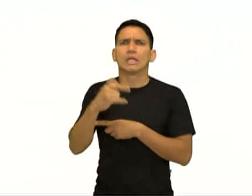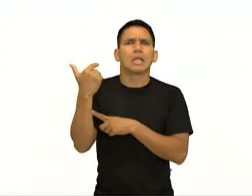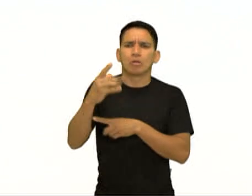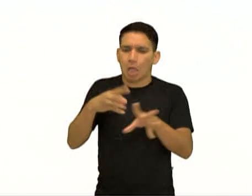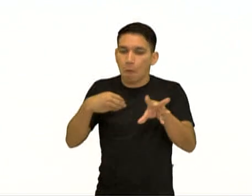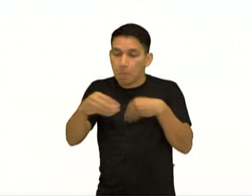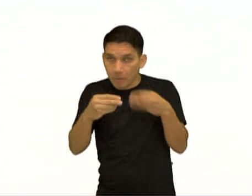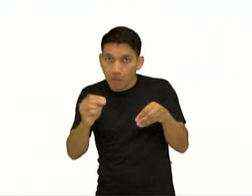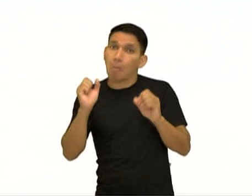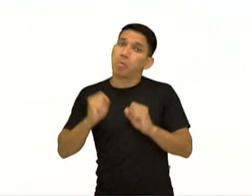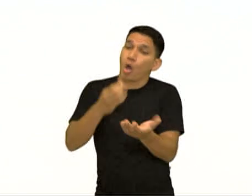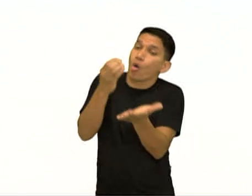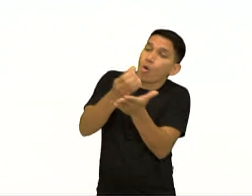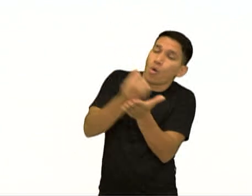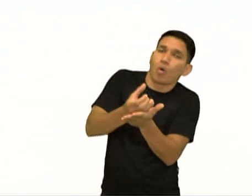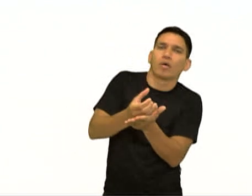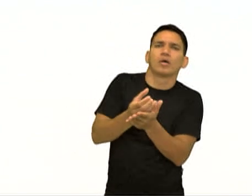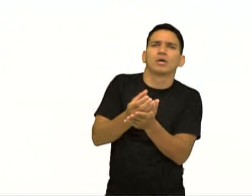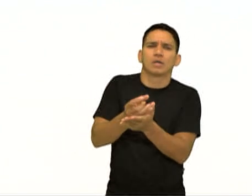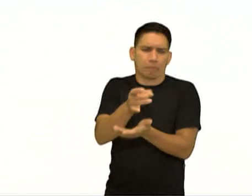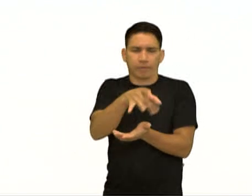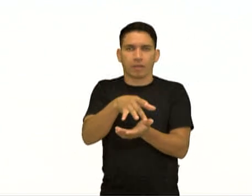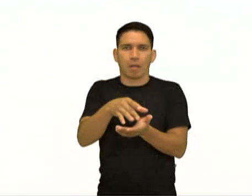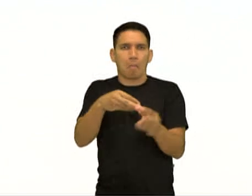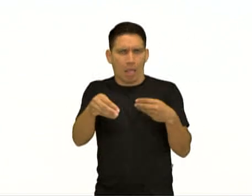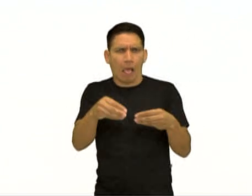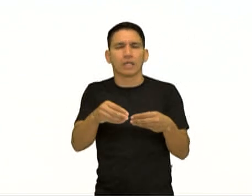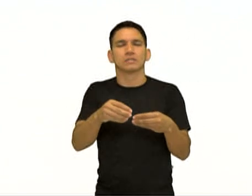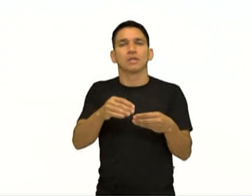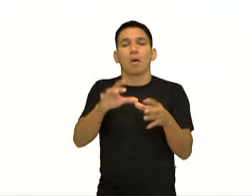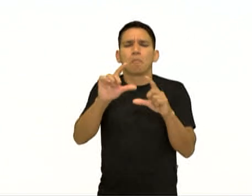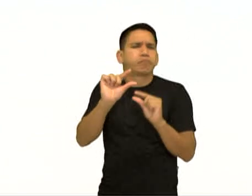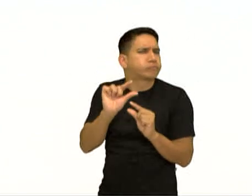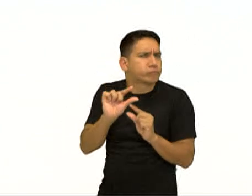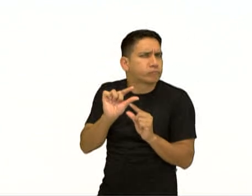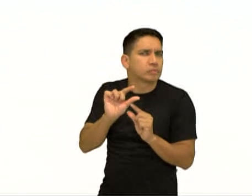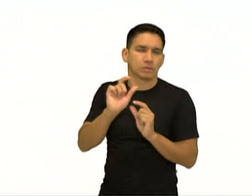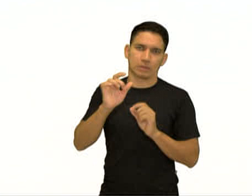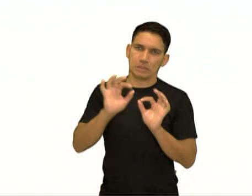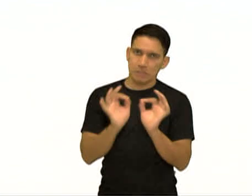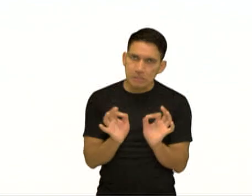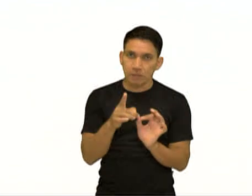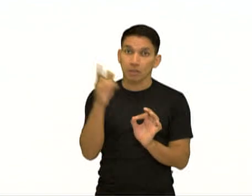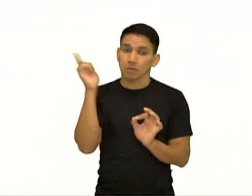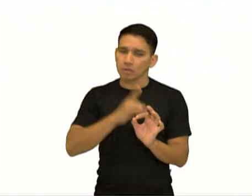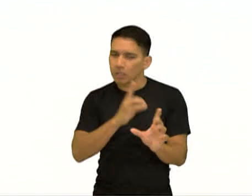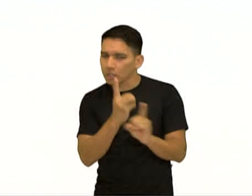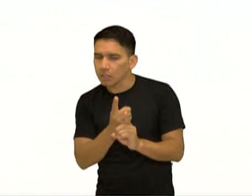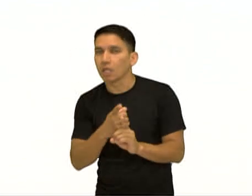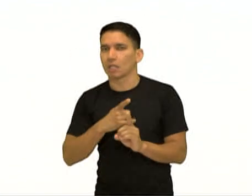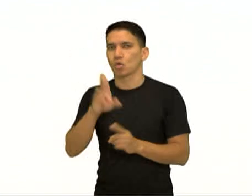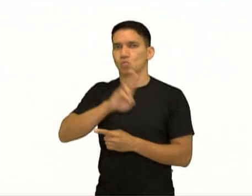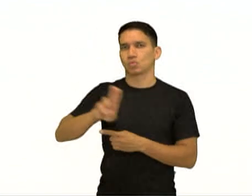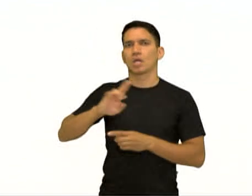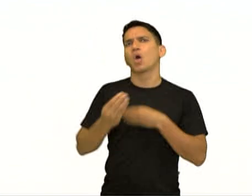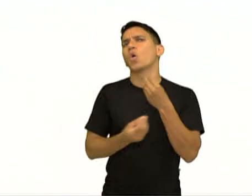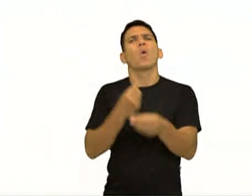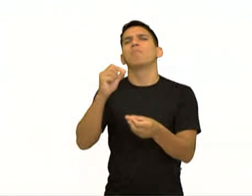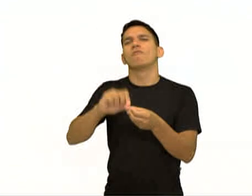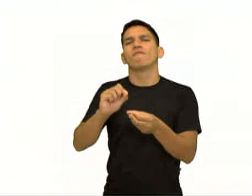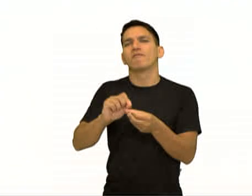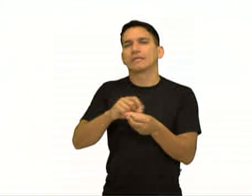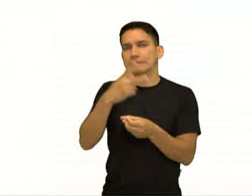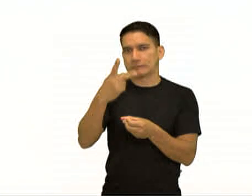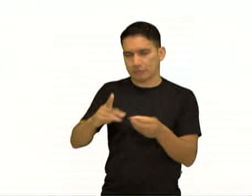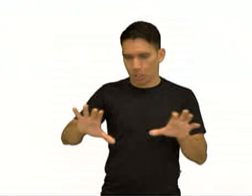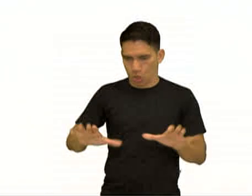utilizar um copo descartável de pequeno porte. Então você vai procurar um copinho que você tenha e vai utilizá-lo. Como que você vai construir